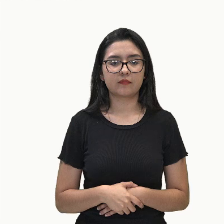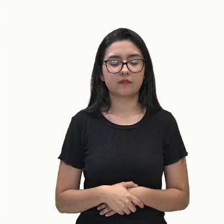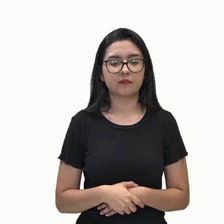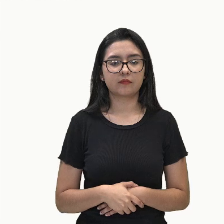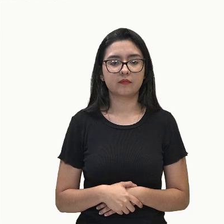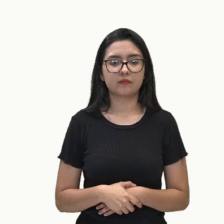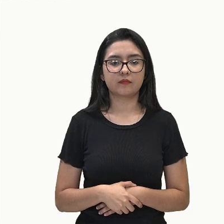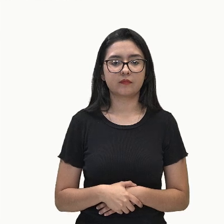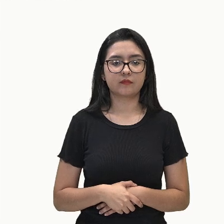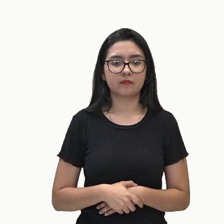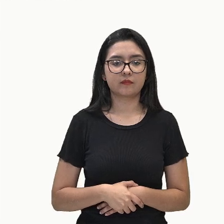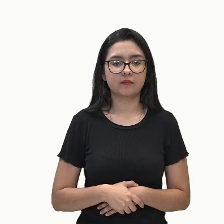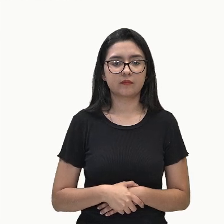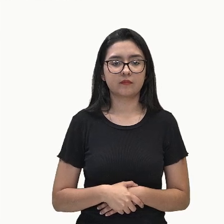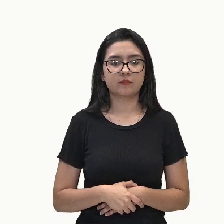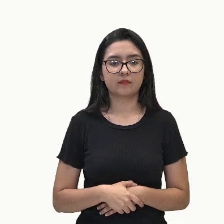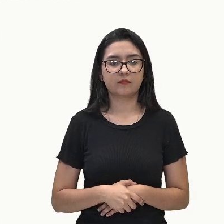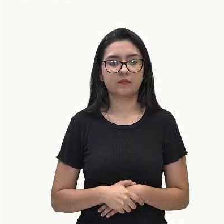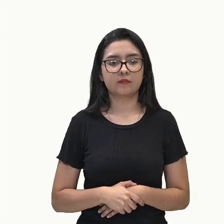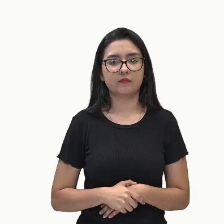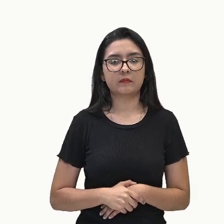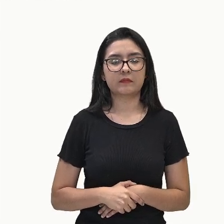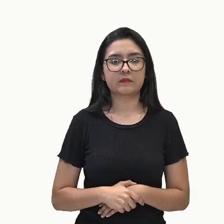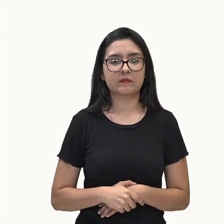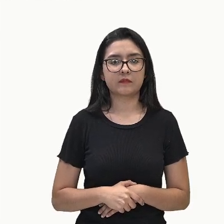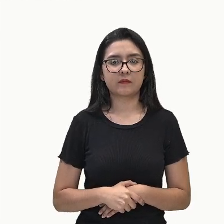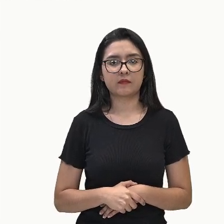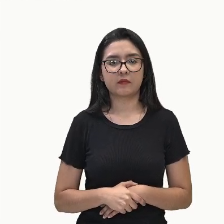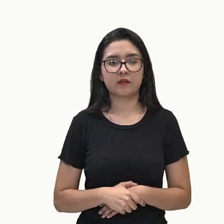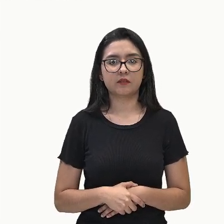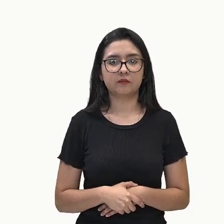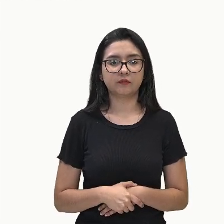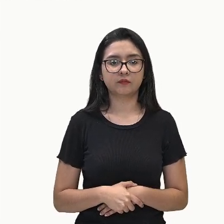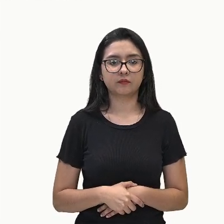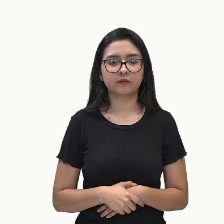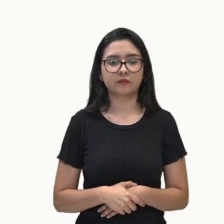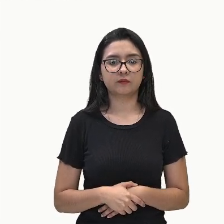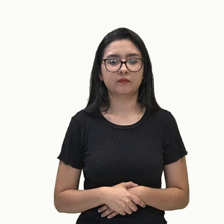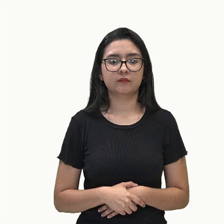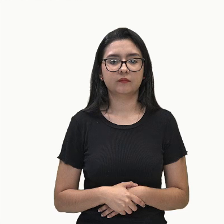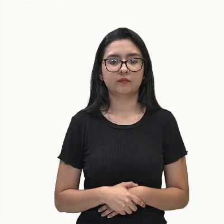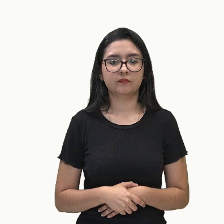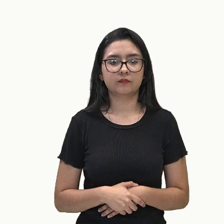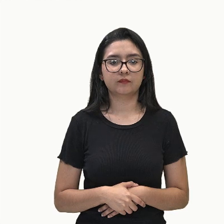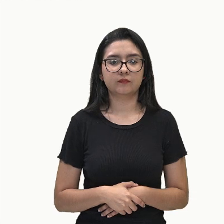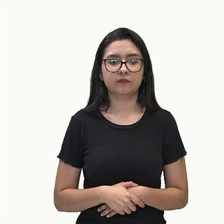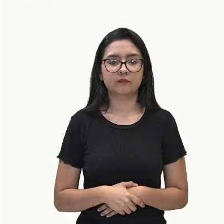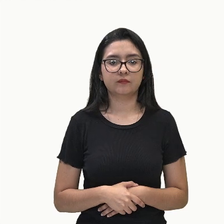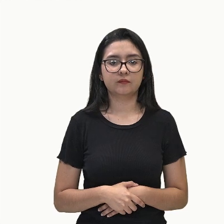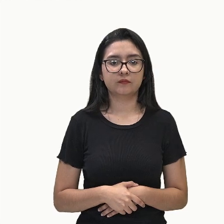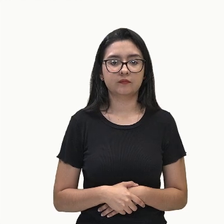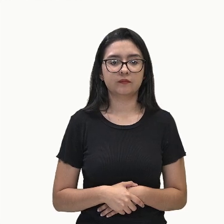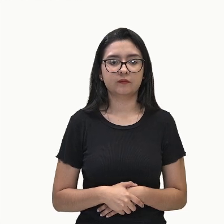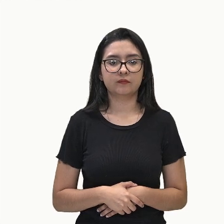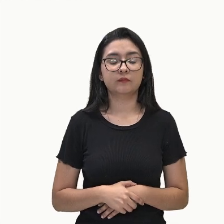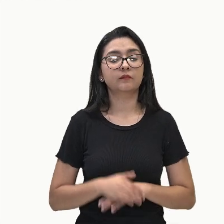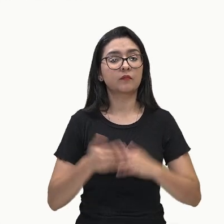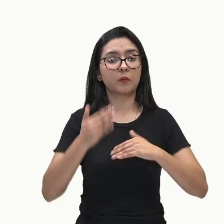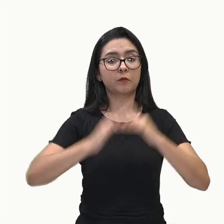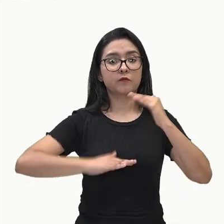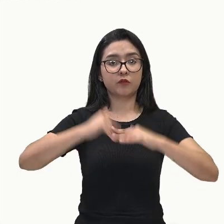o conhecimento e potenciar as destrezas de um estudante.